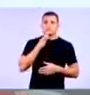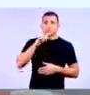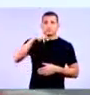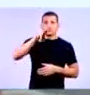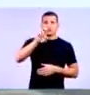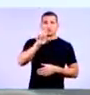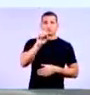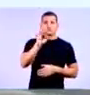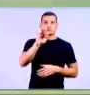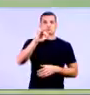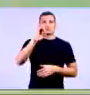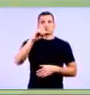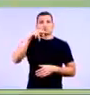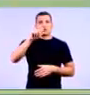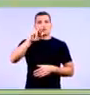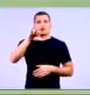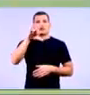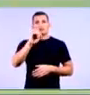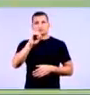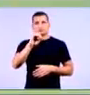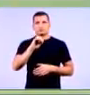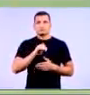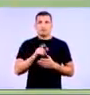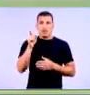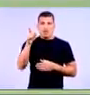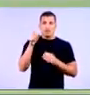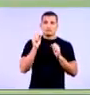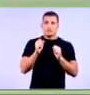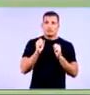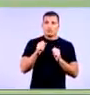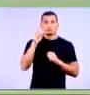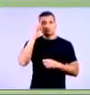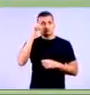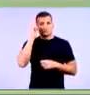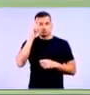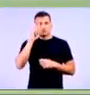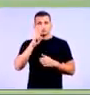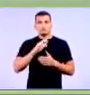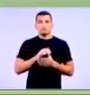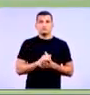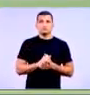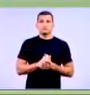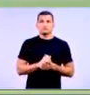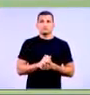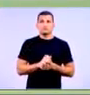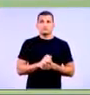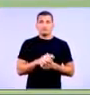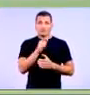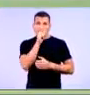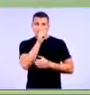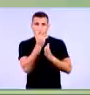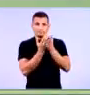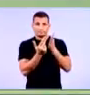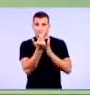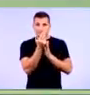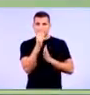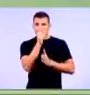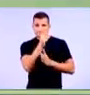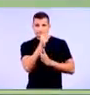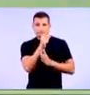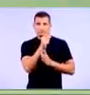O questionário, ele pode ser lembrado por esse símbolo e ele